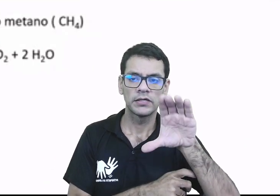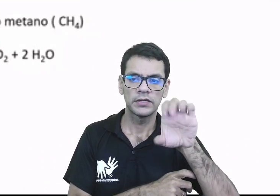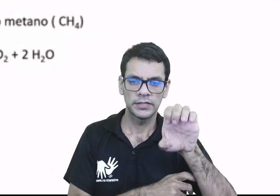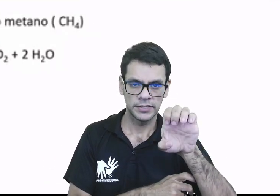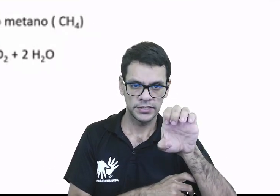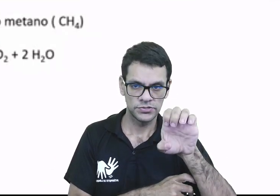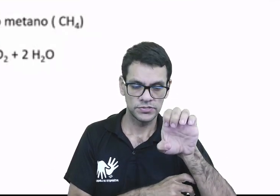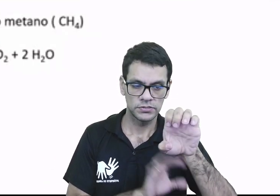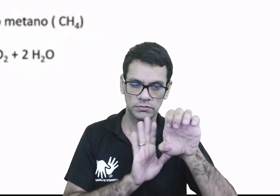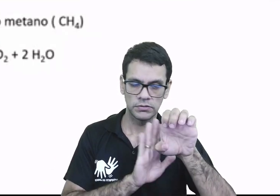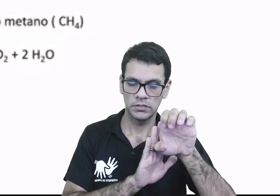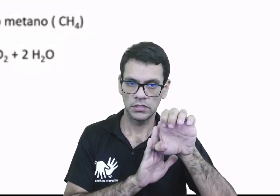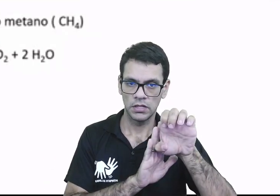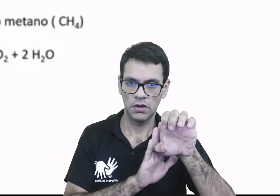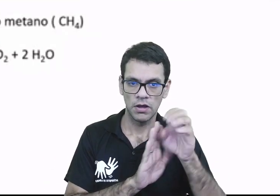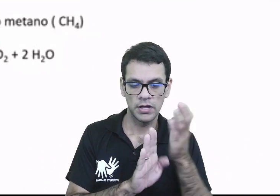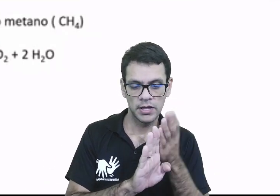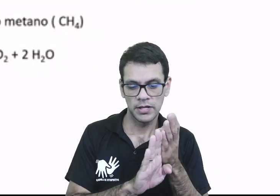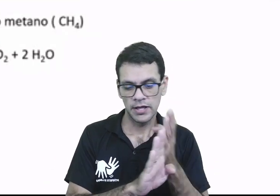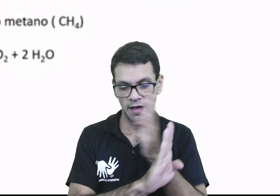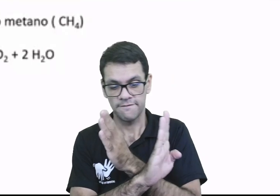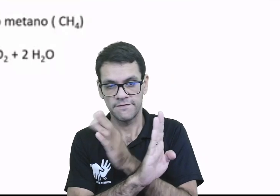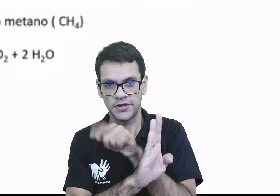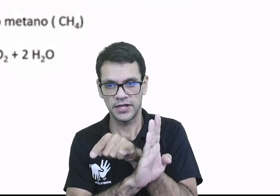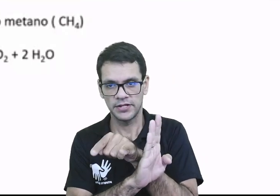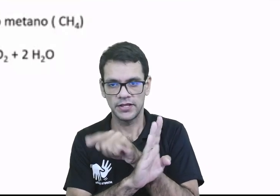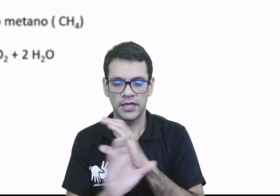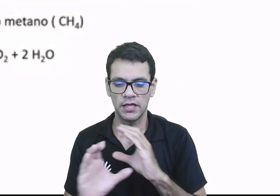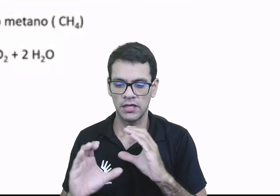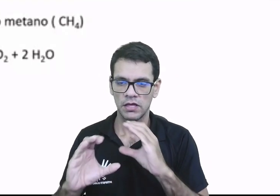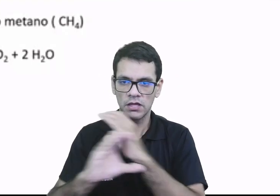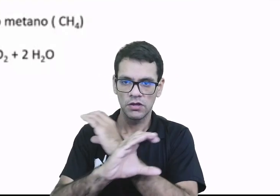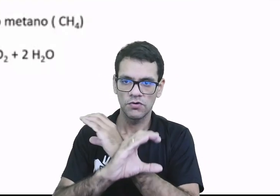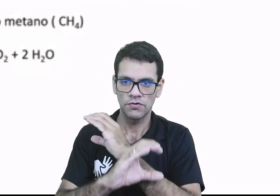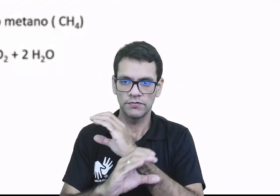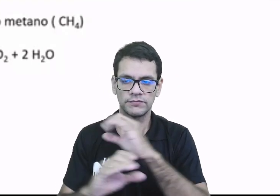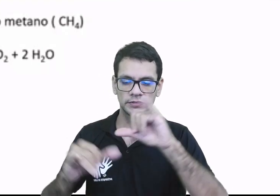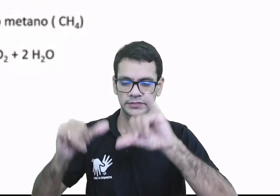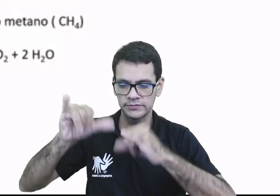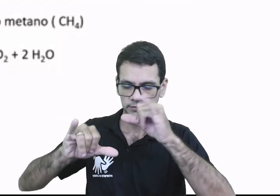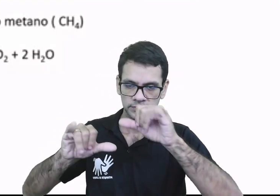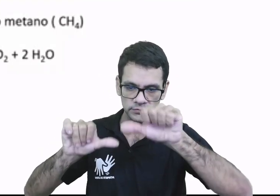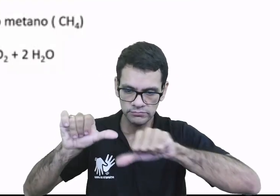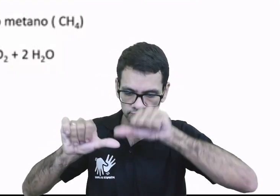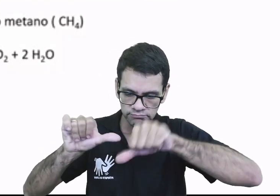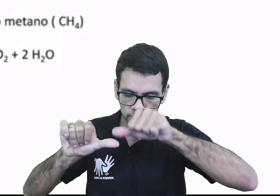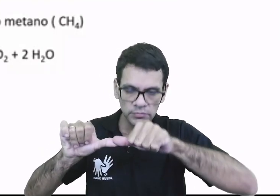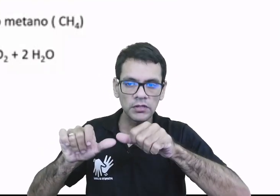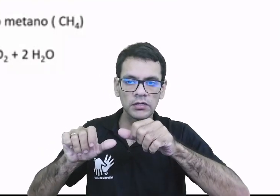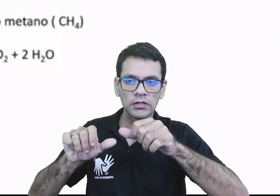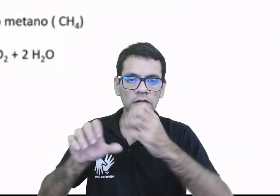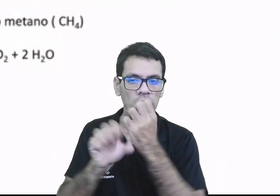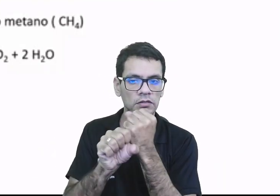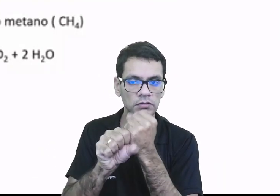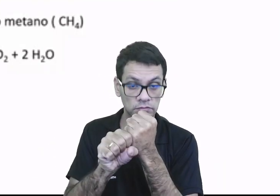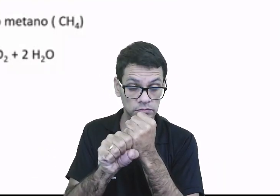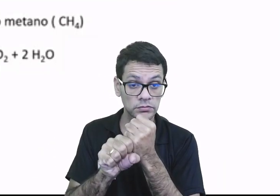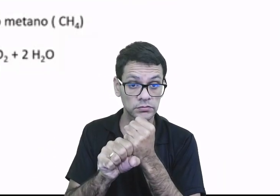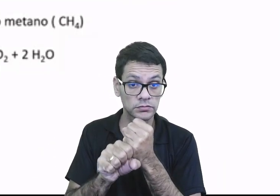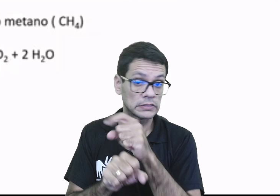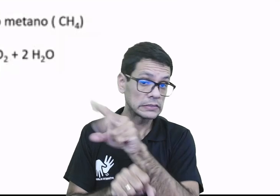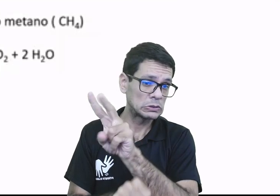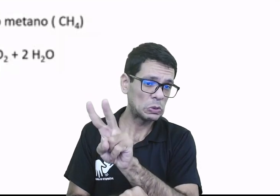chamados coeficientes estequiométricos, tá? Eles indicam quantos mols que a gente vai